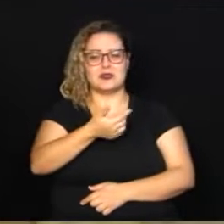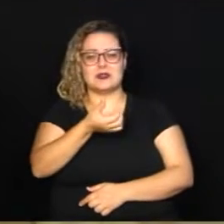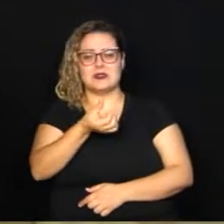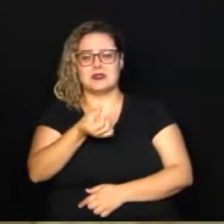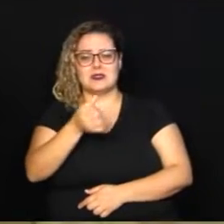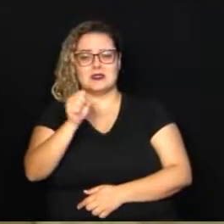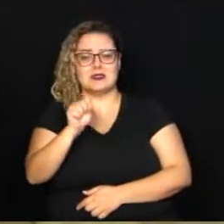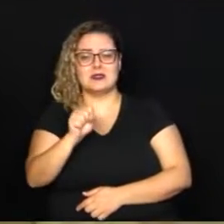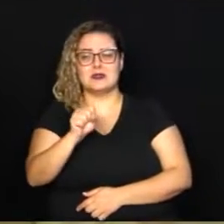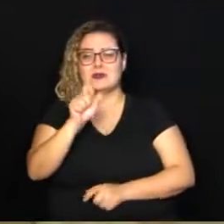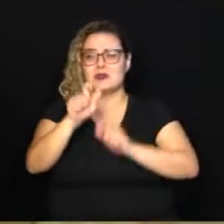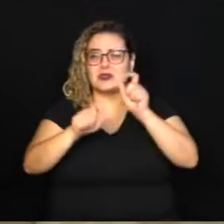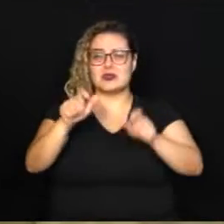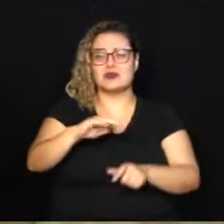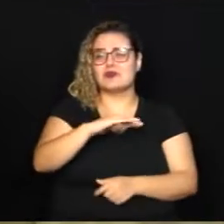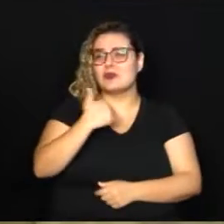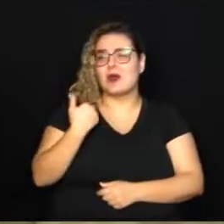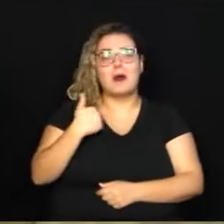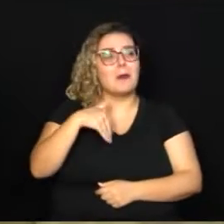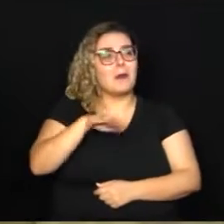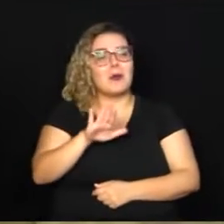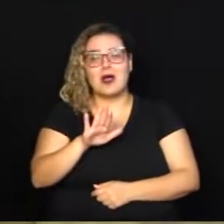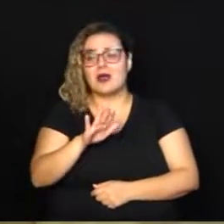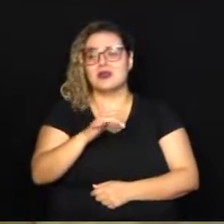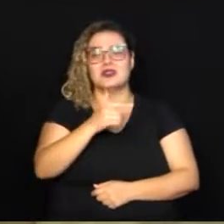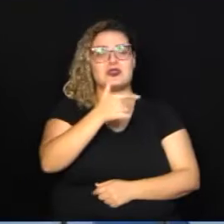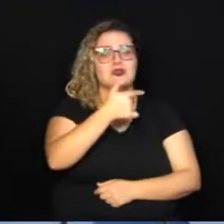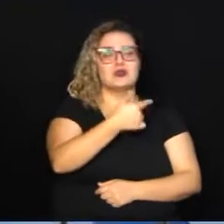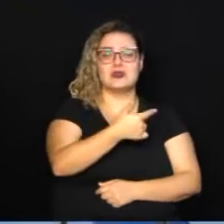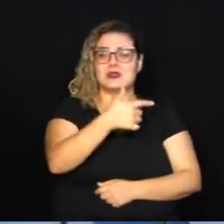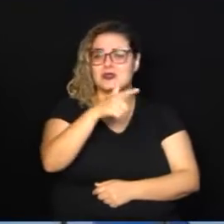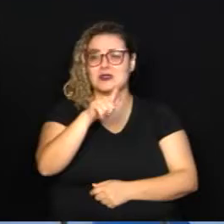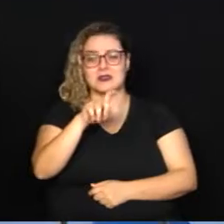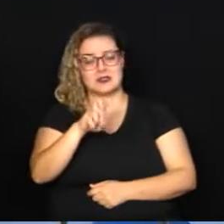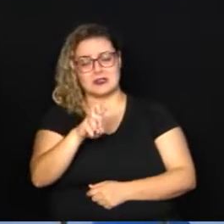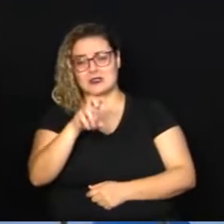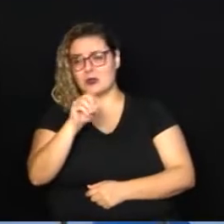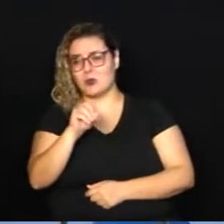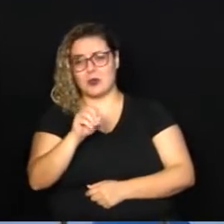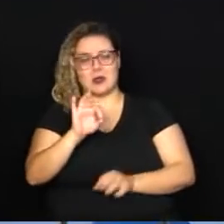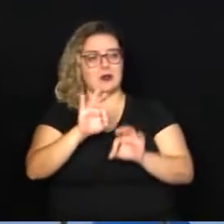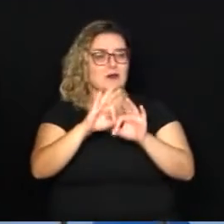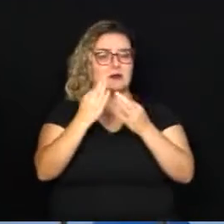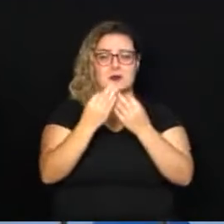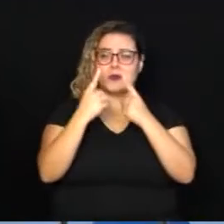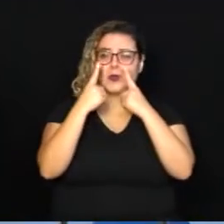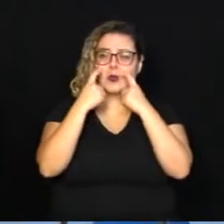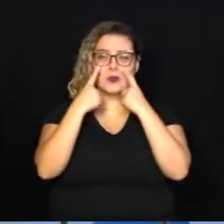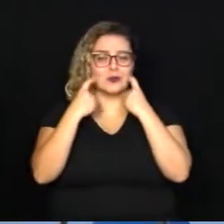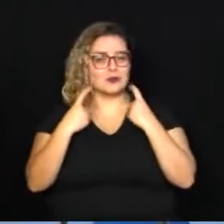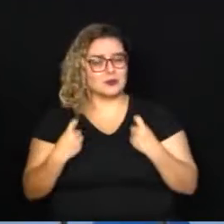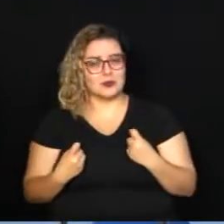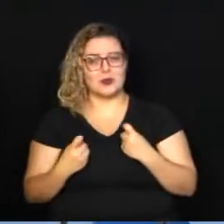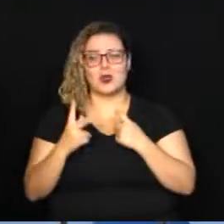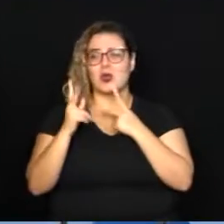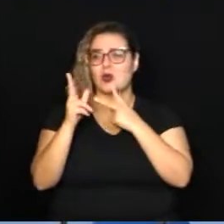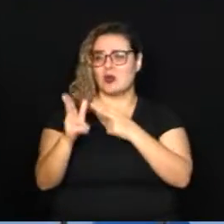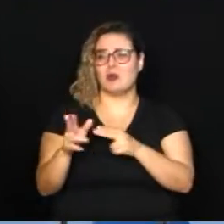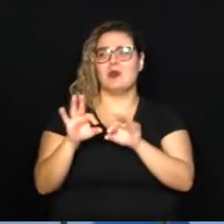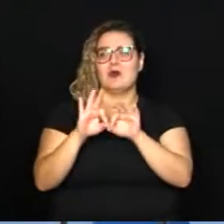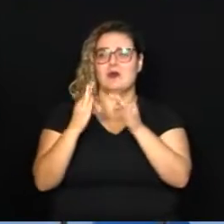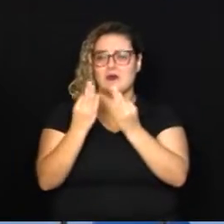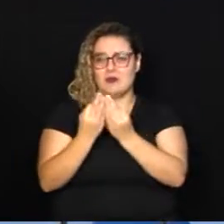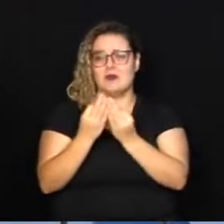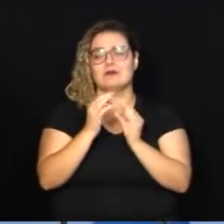266.398 óbitos, ou seja, são mais de 250 mil famílias que choram, assim como a família